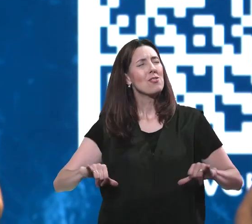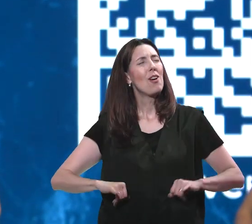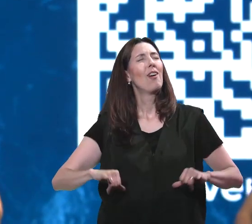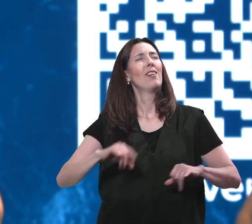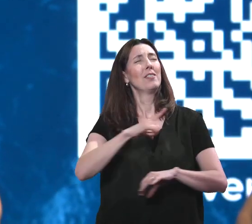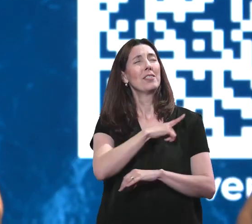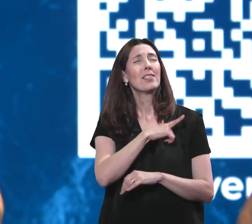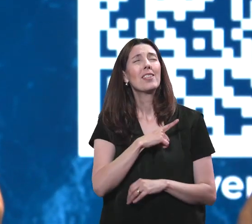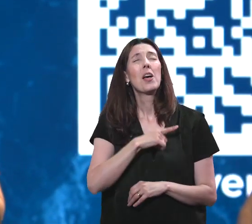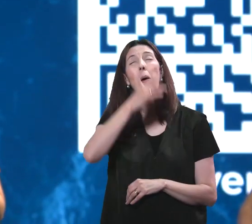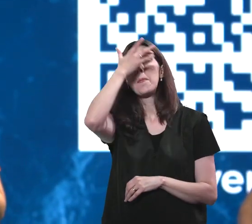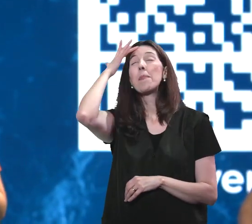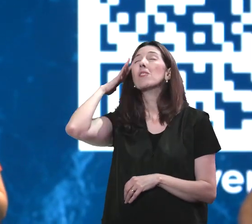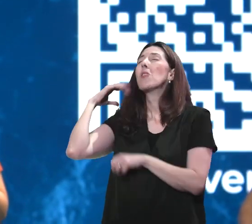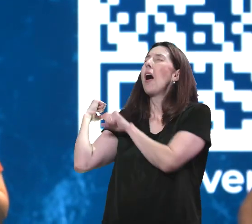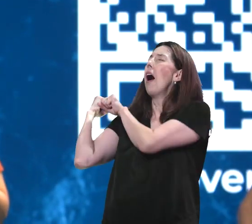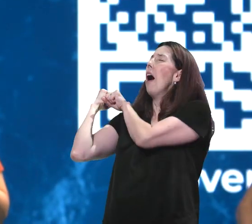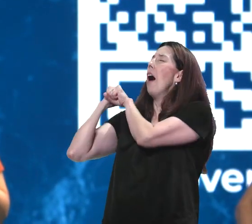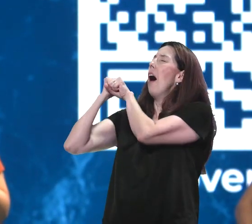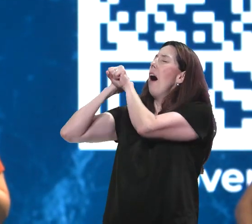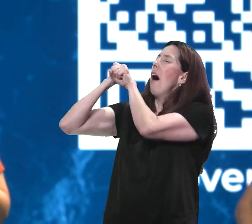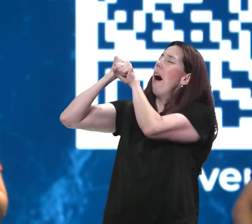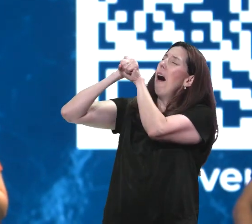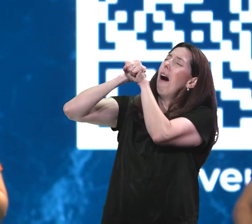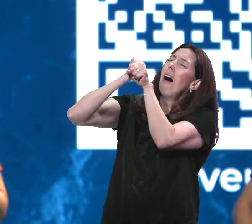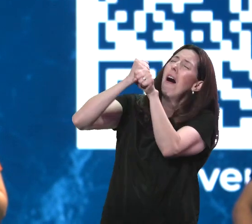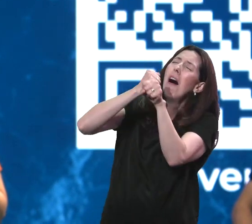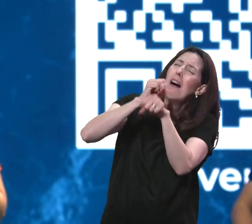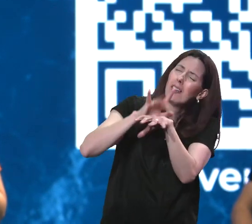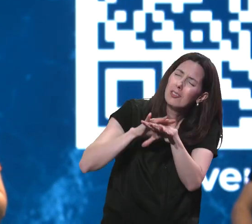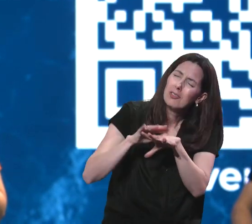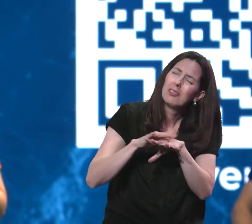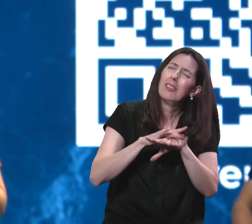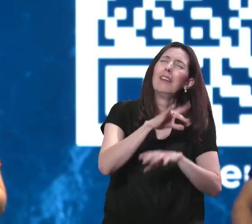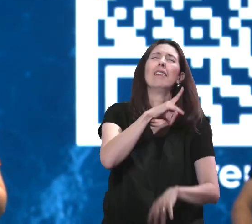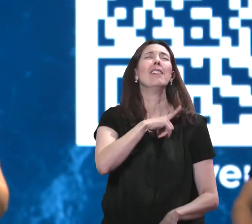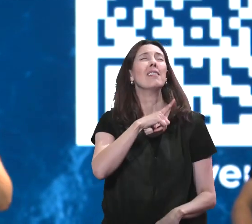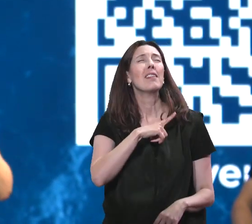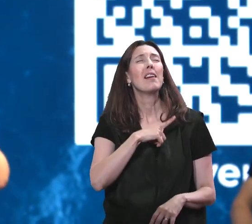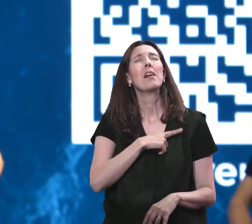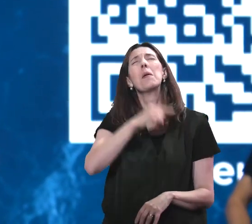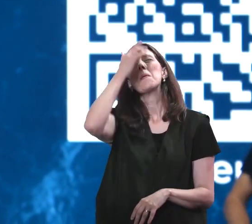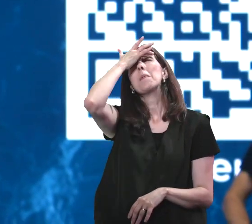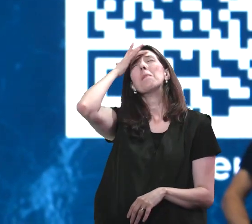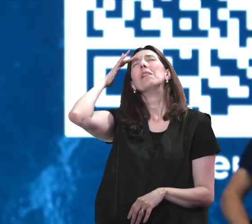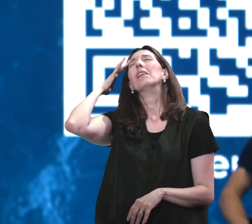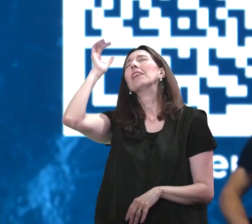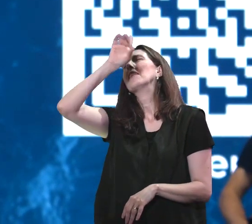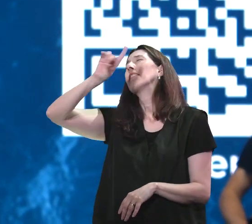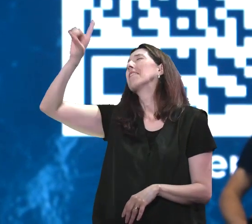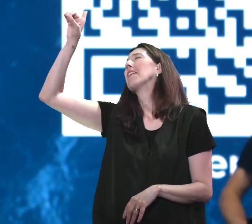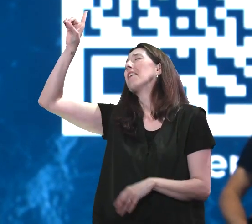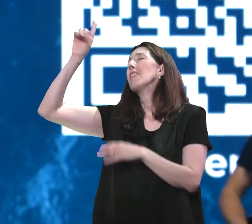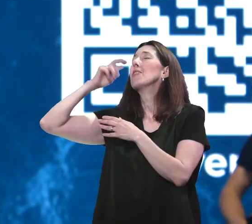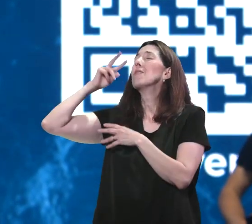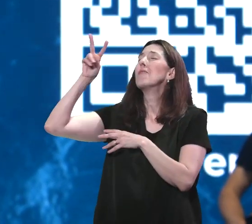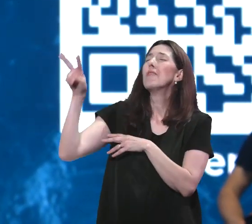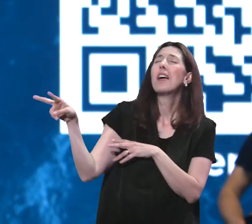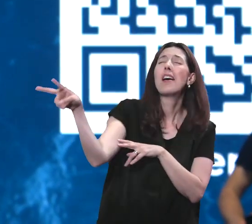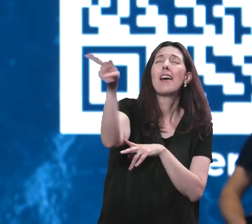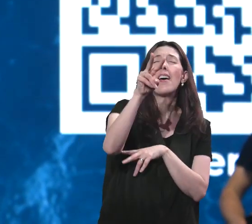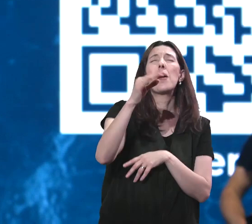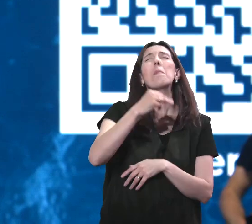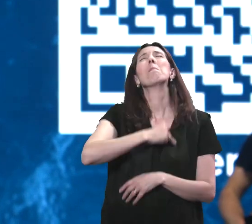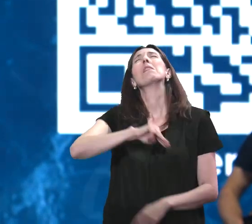Pessoas que há anos estão lutando contra doenças, Deus. Tem misericórdia, Jesus.